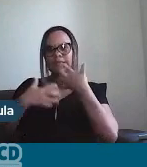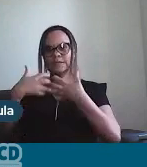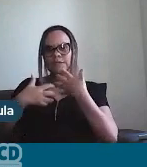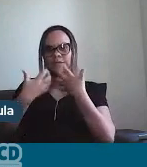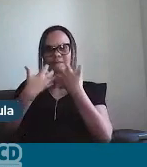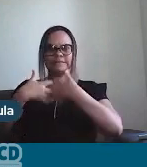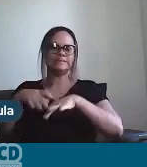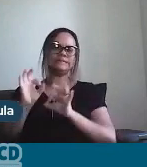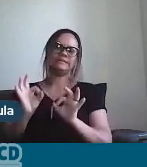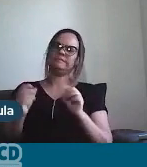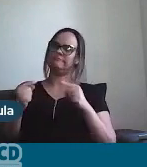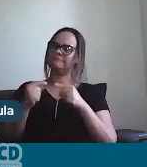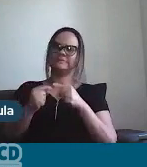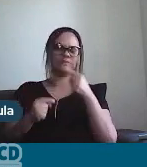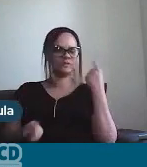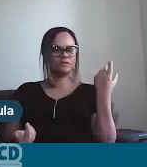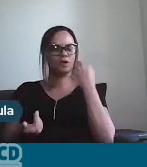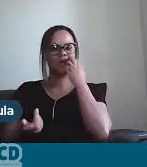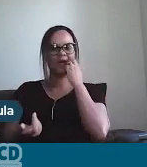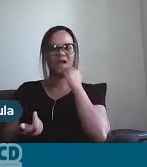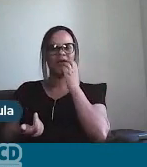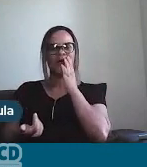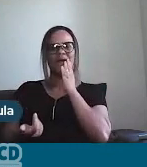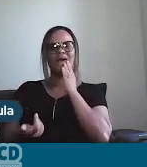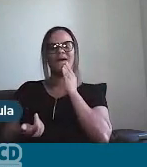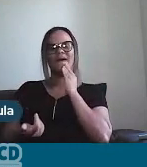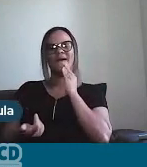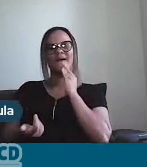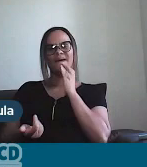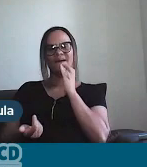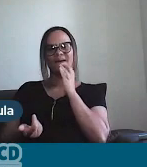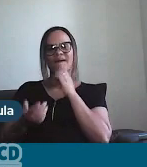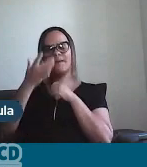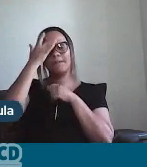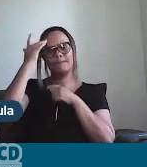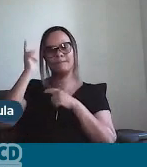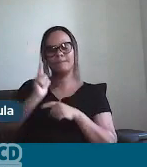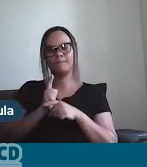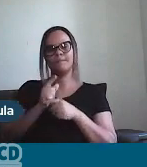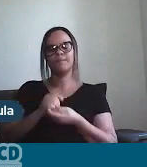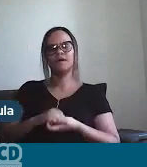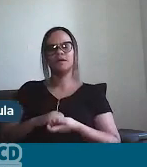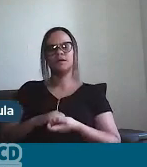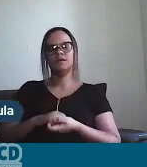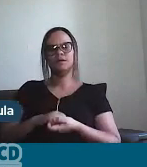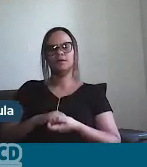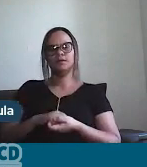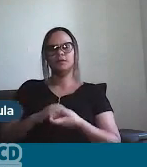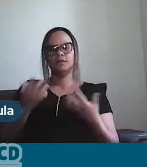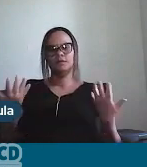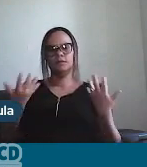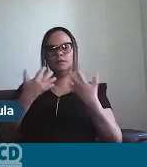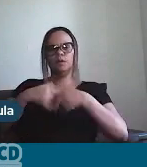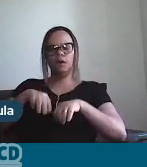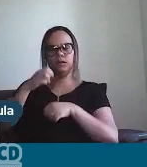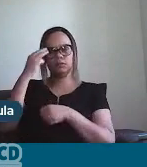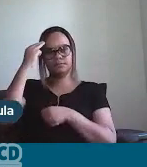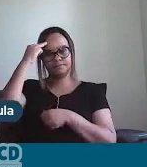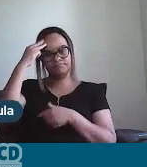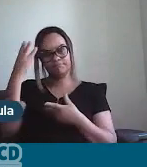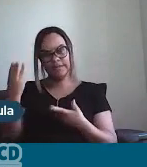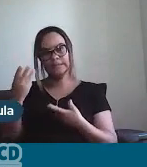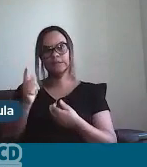nada a ver uma coisa com a outra, gente. Não estamos falando de psicopatas, estamos falando de pessoas que têm alguma alteração ali, um chamado transtorno mental,